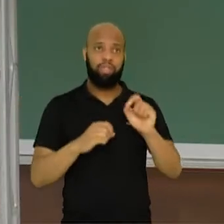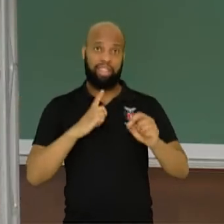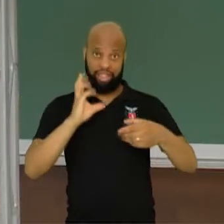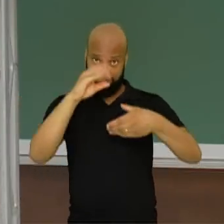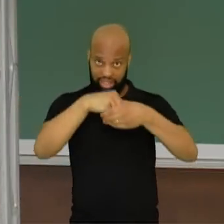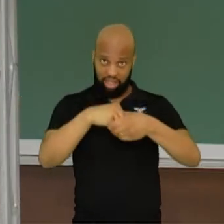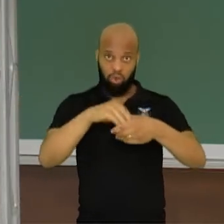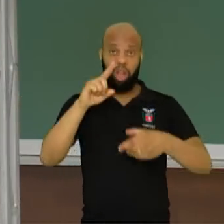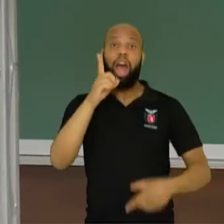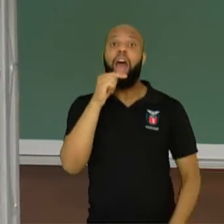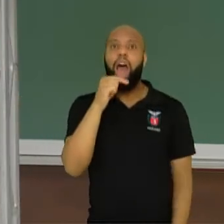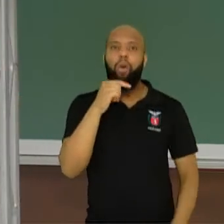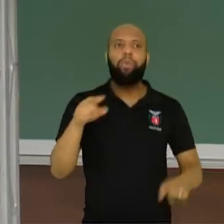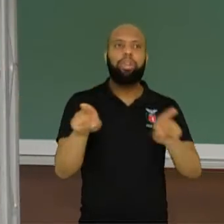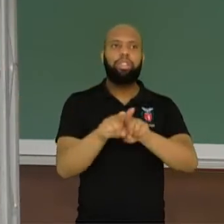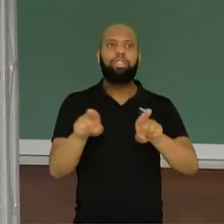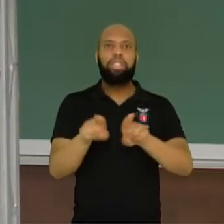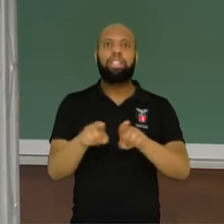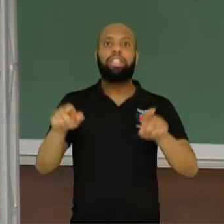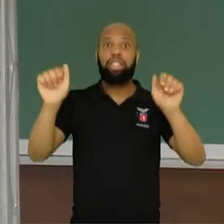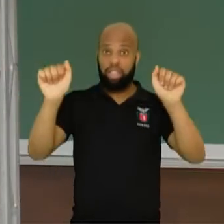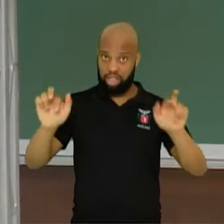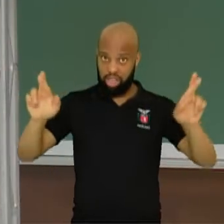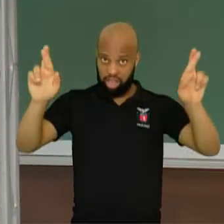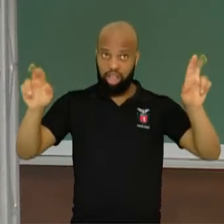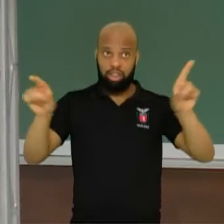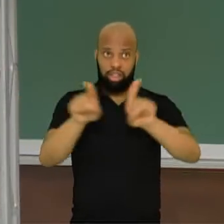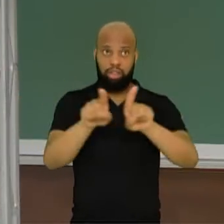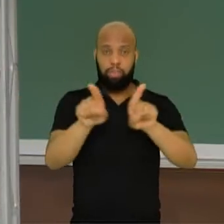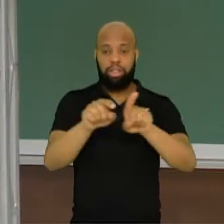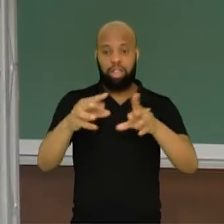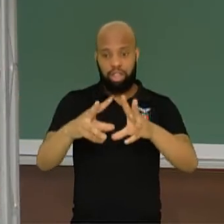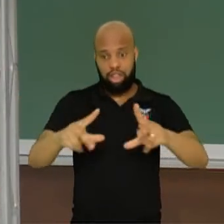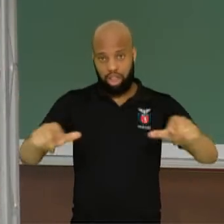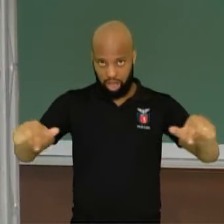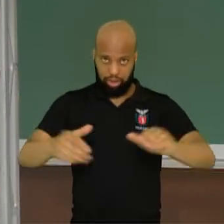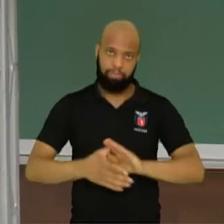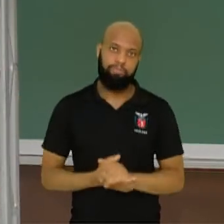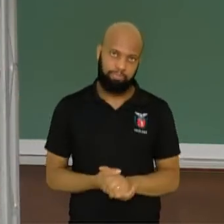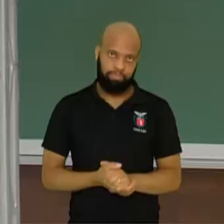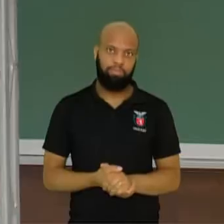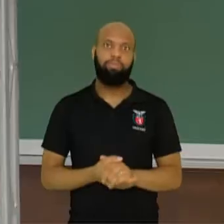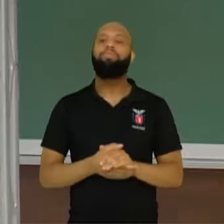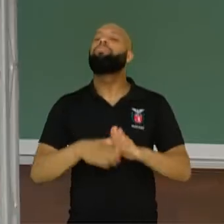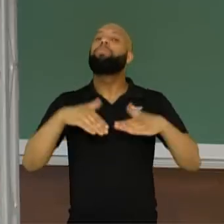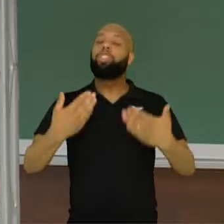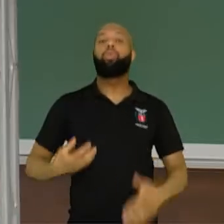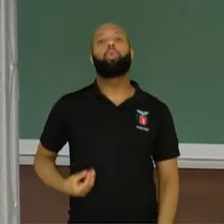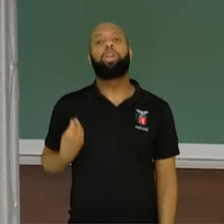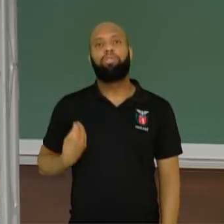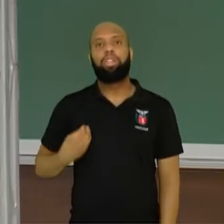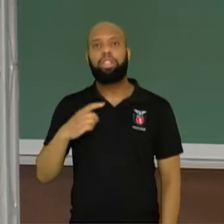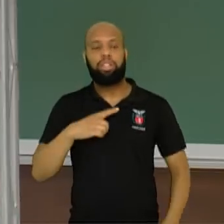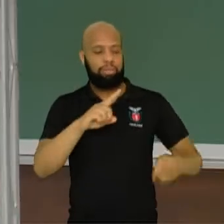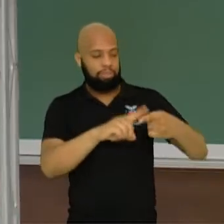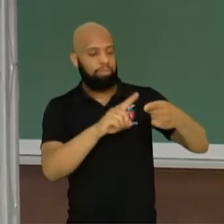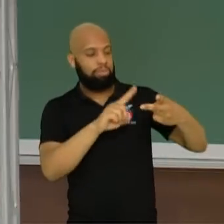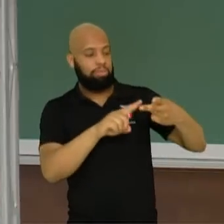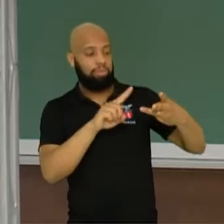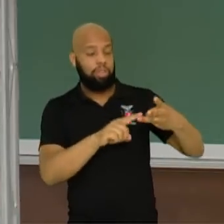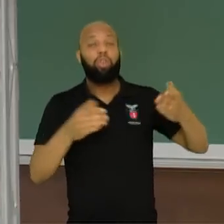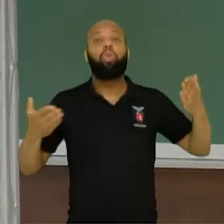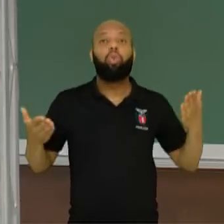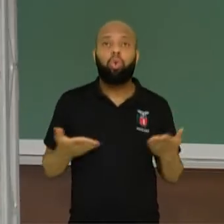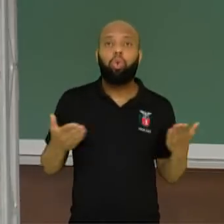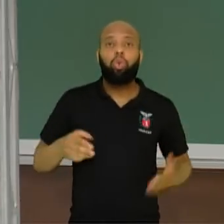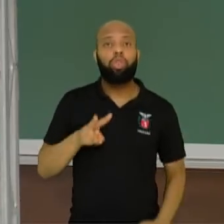são essas? Os oceanos, os rios, lagos, represas, águas subterrâneas, as